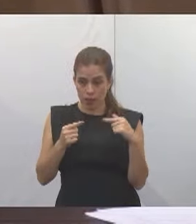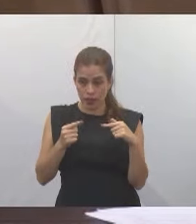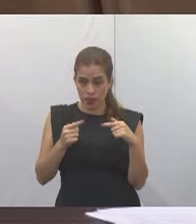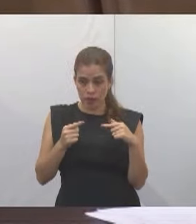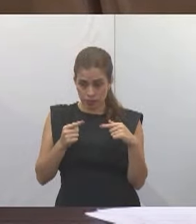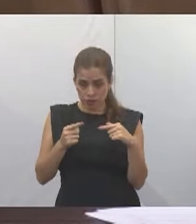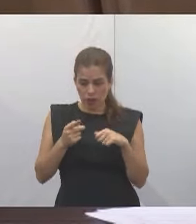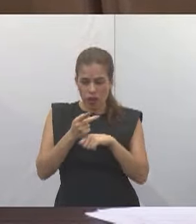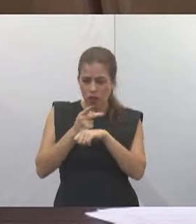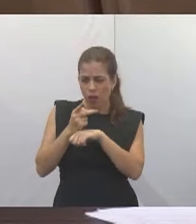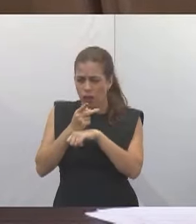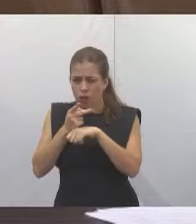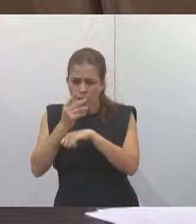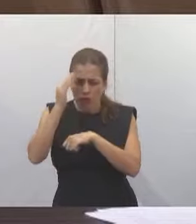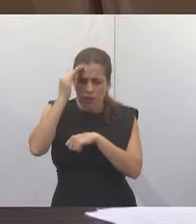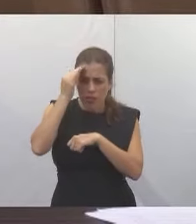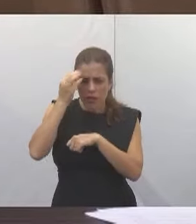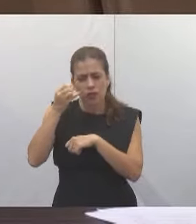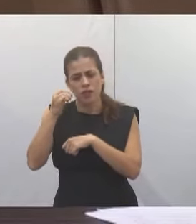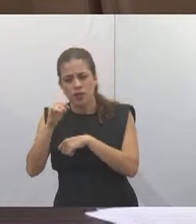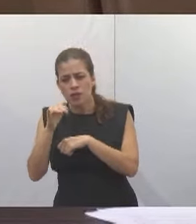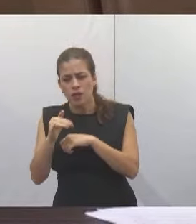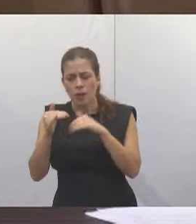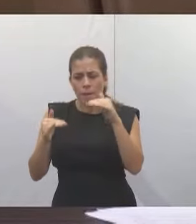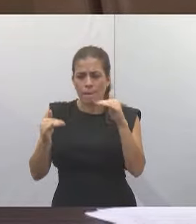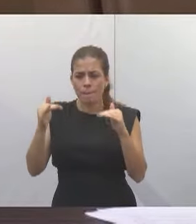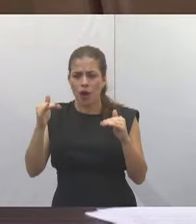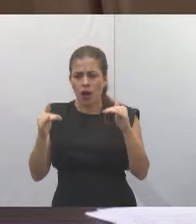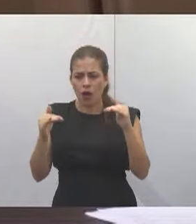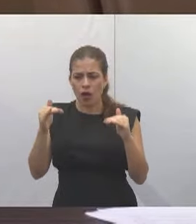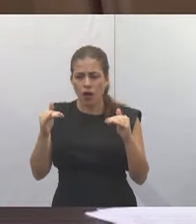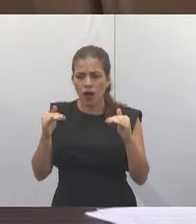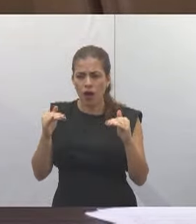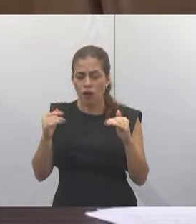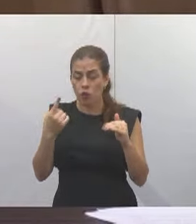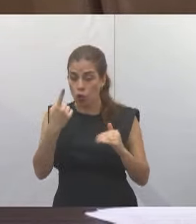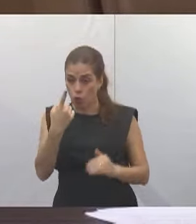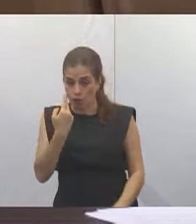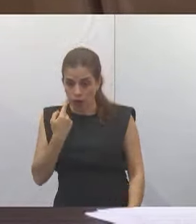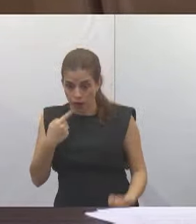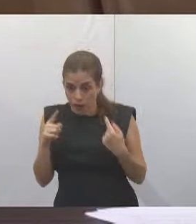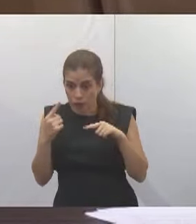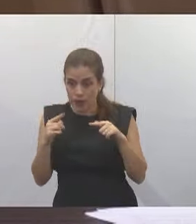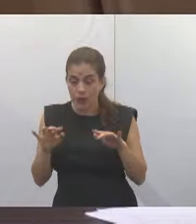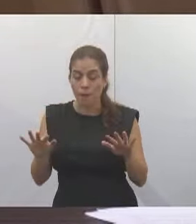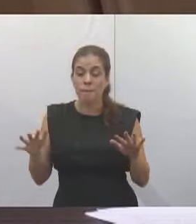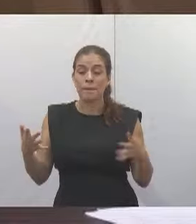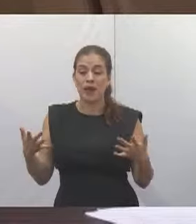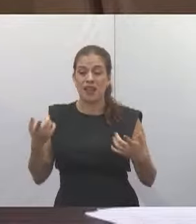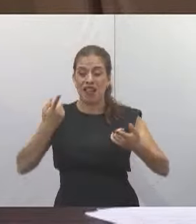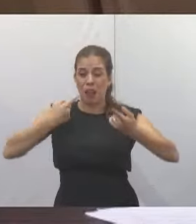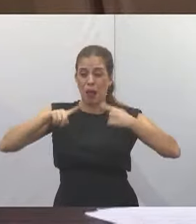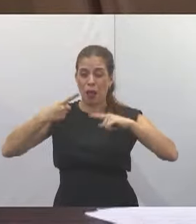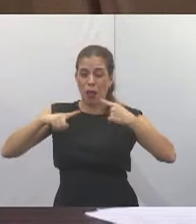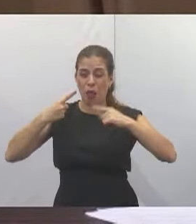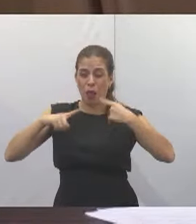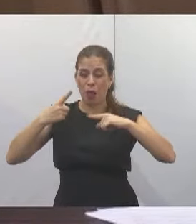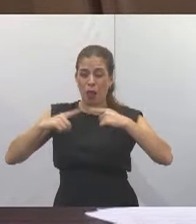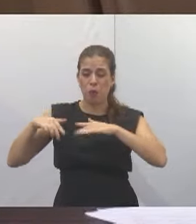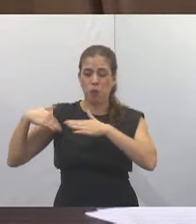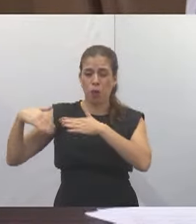vai atrás para entender realmente se tem um peso e uma medida sobre uma reclamação. Mas quando a reclamação ela é